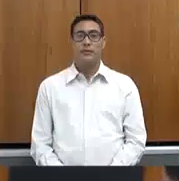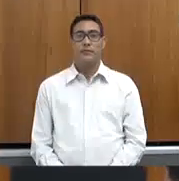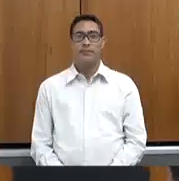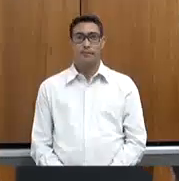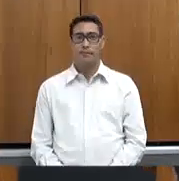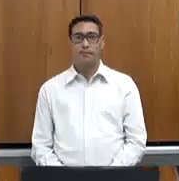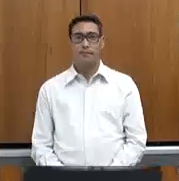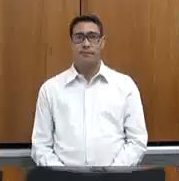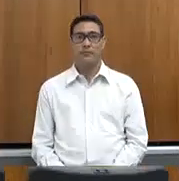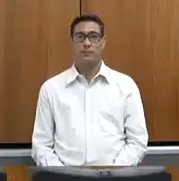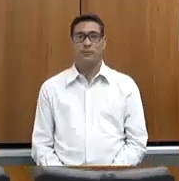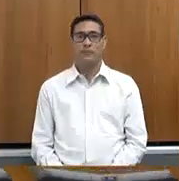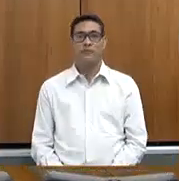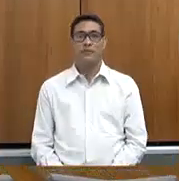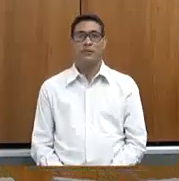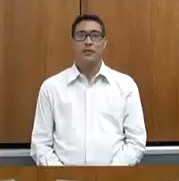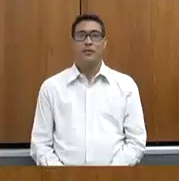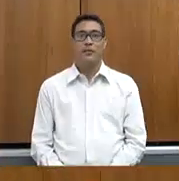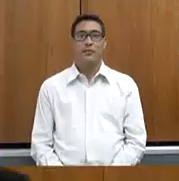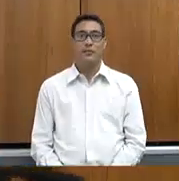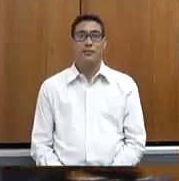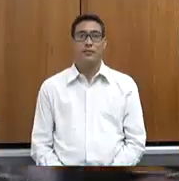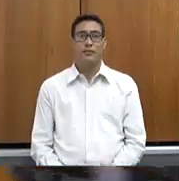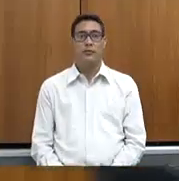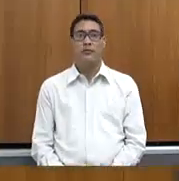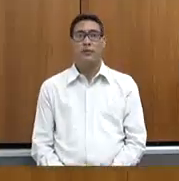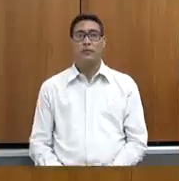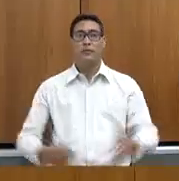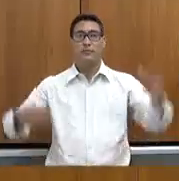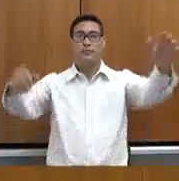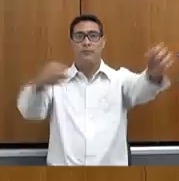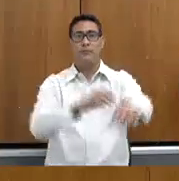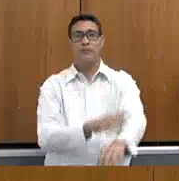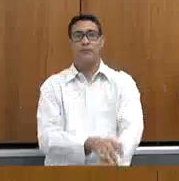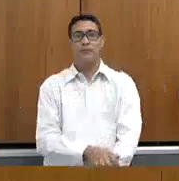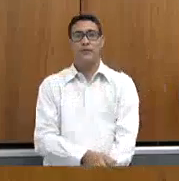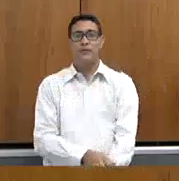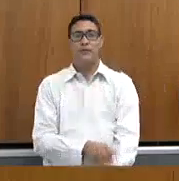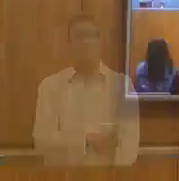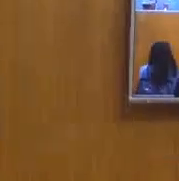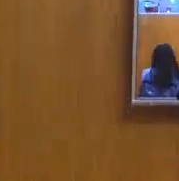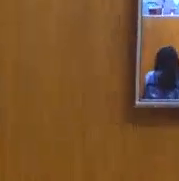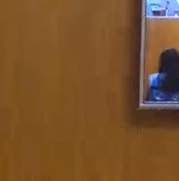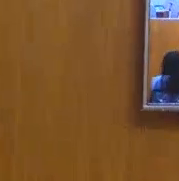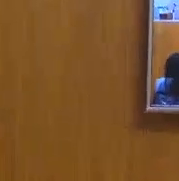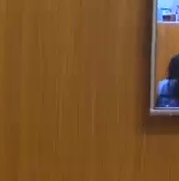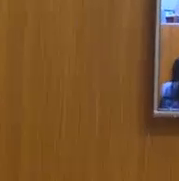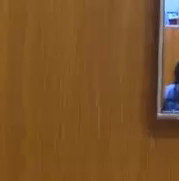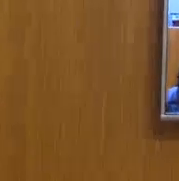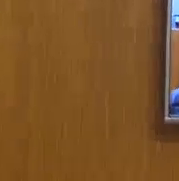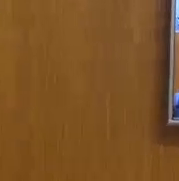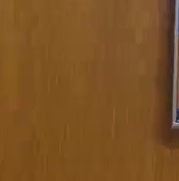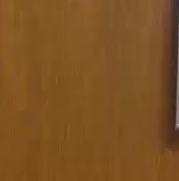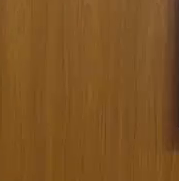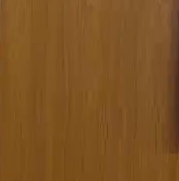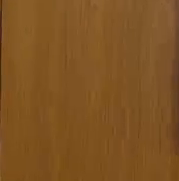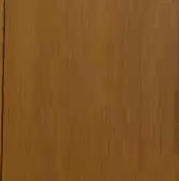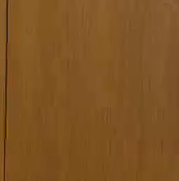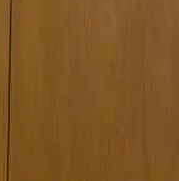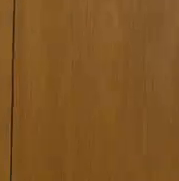nos termos do parágrafo 1º do artigo 132 do Regimento Interno,